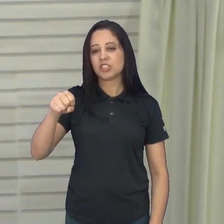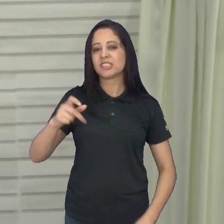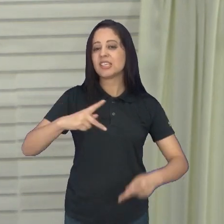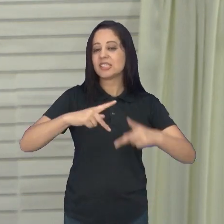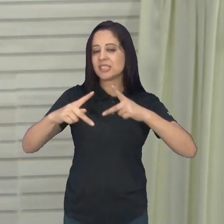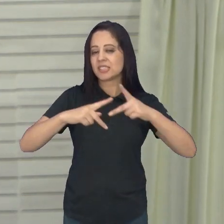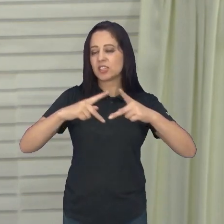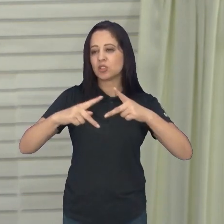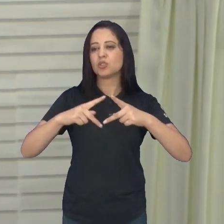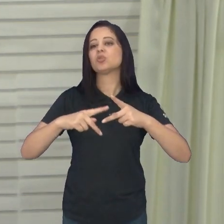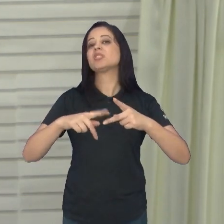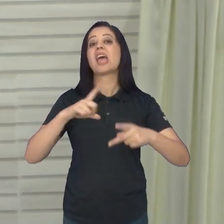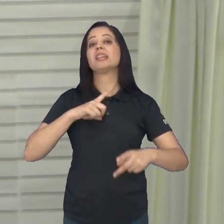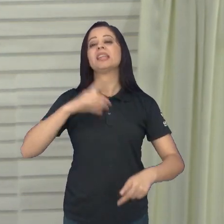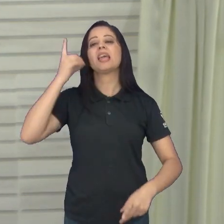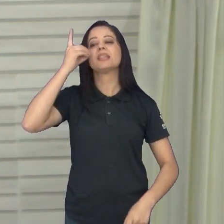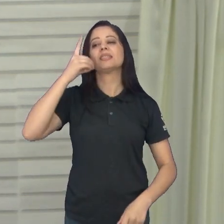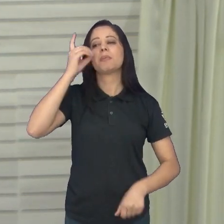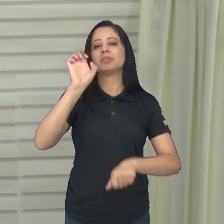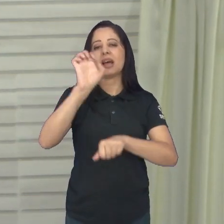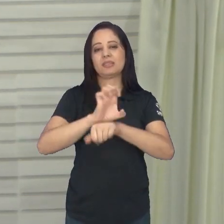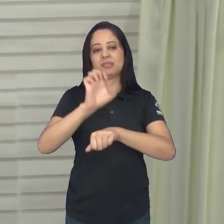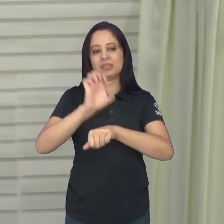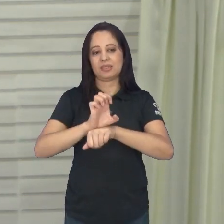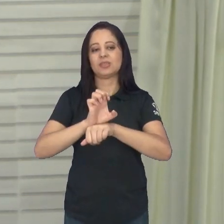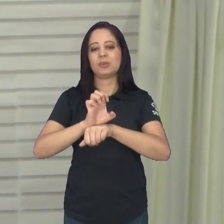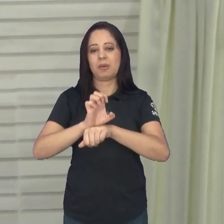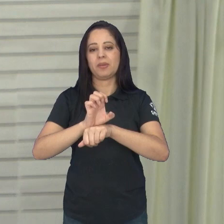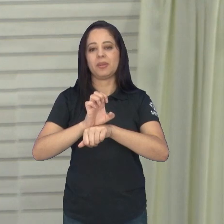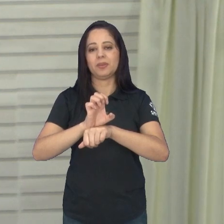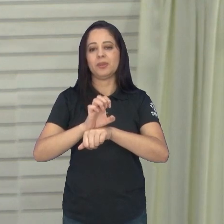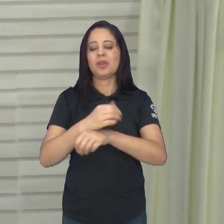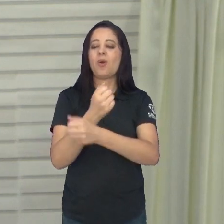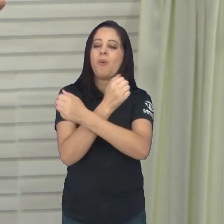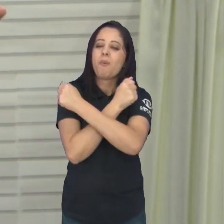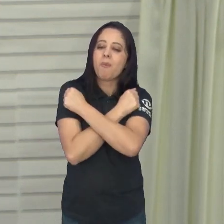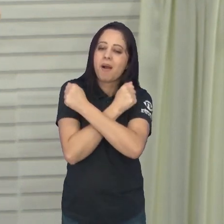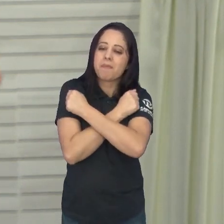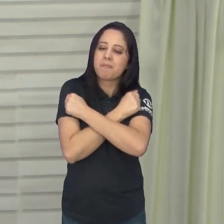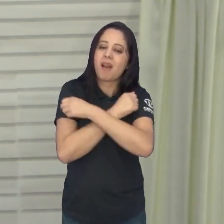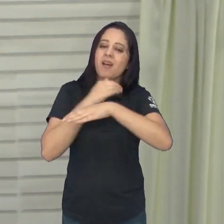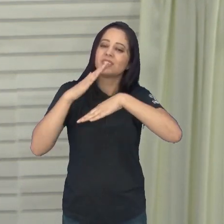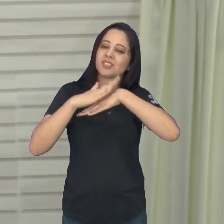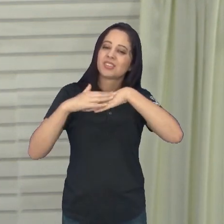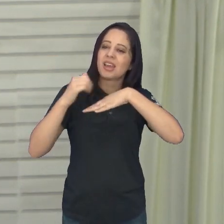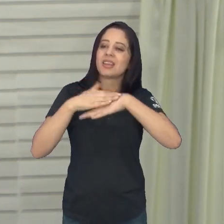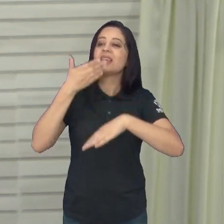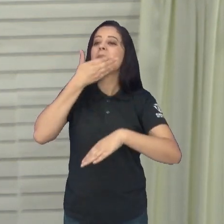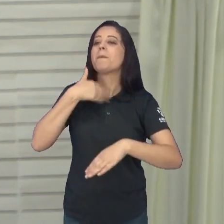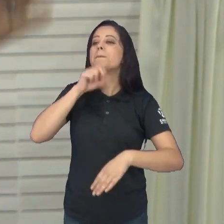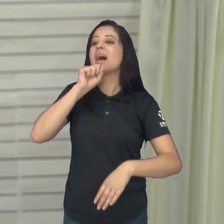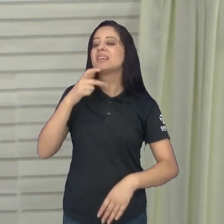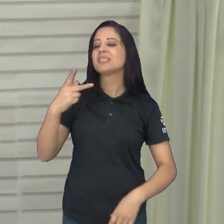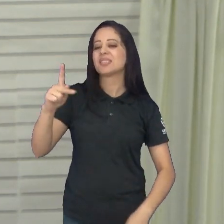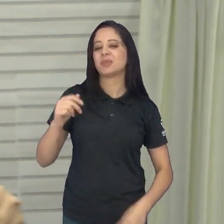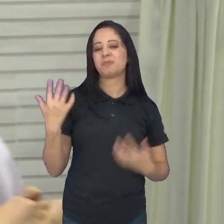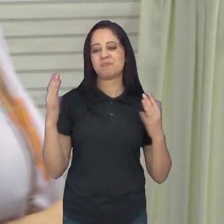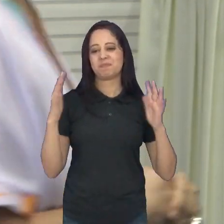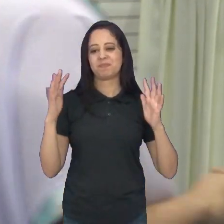ter elegido um deputado estadual e mandar um abraço carinhoso para o seu pai.